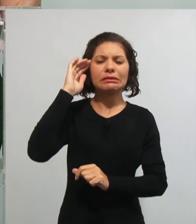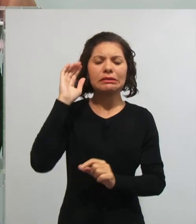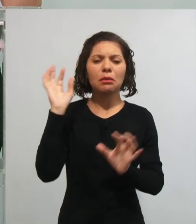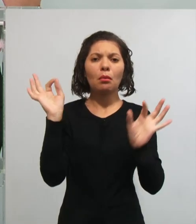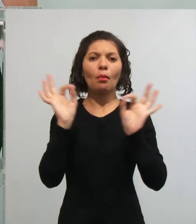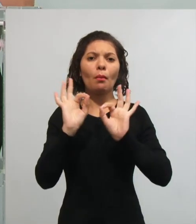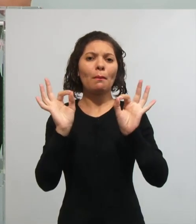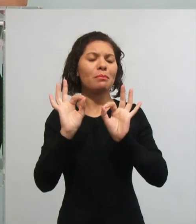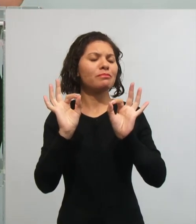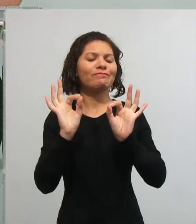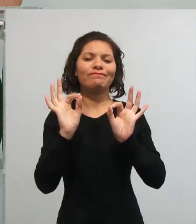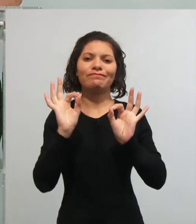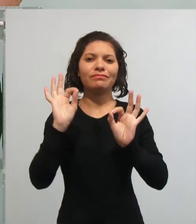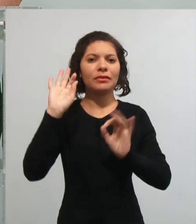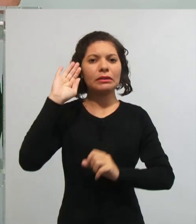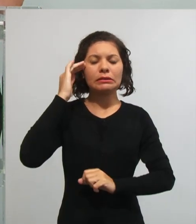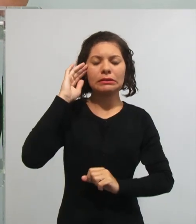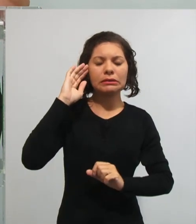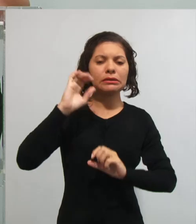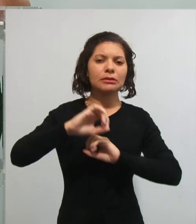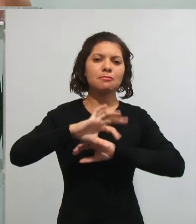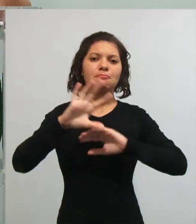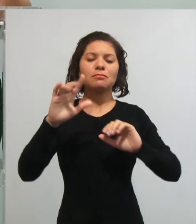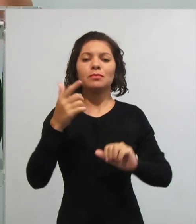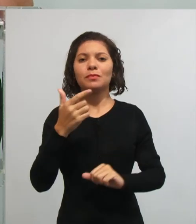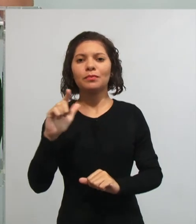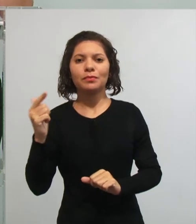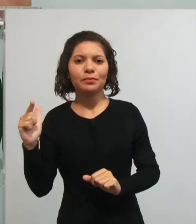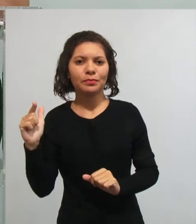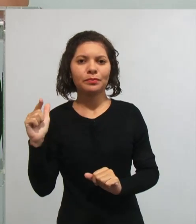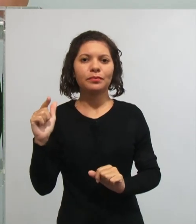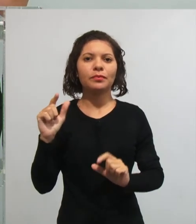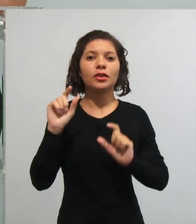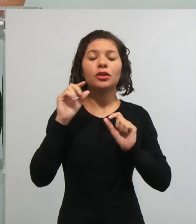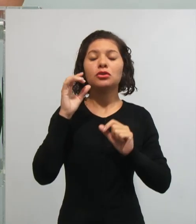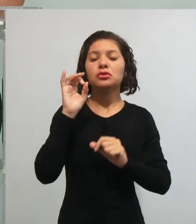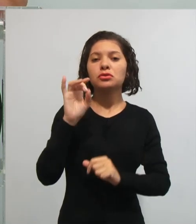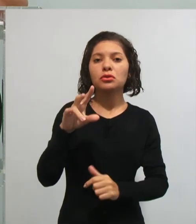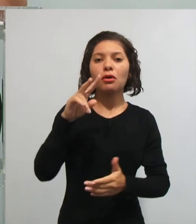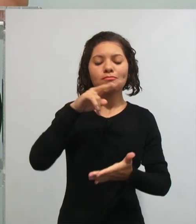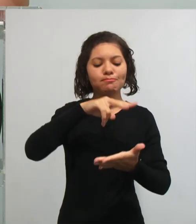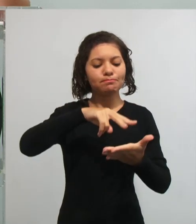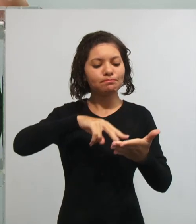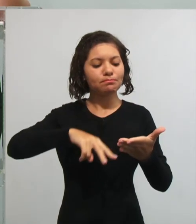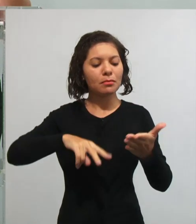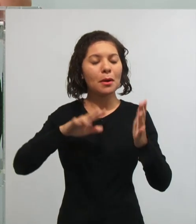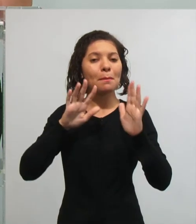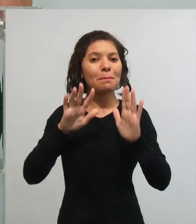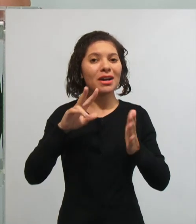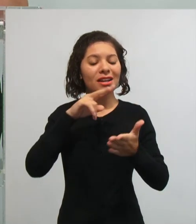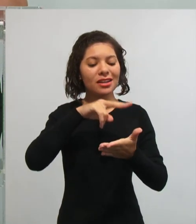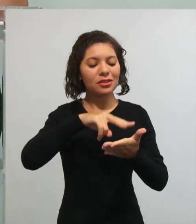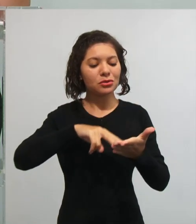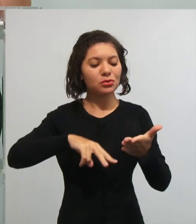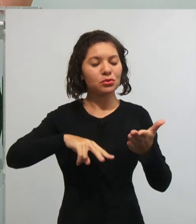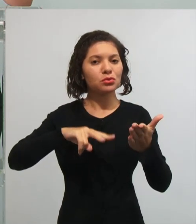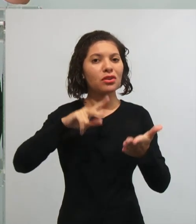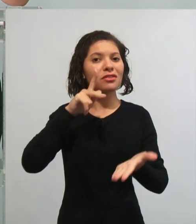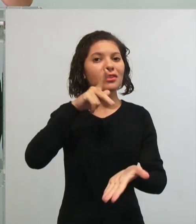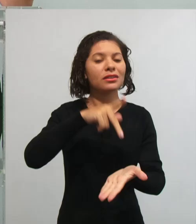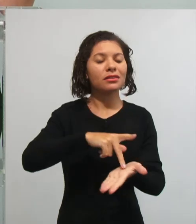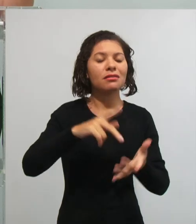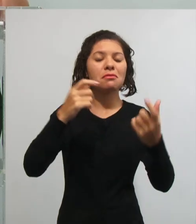compreensão, houve apenas decodificação. E para que haja, de fato, a leitura, é preciso que